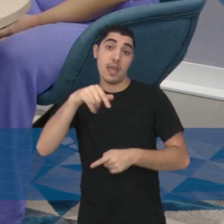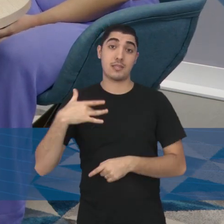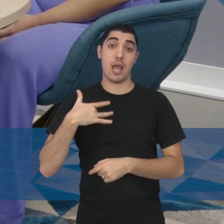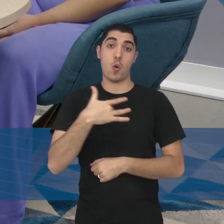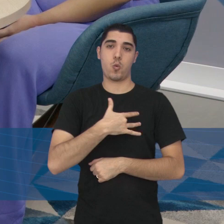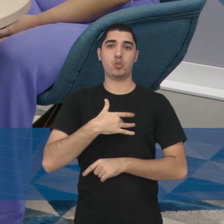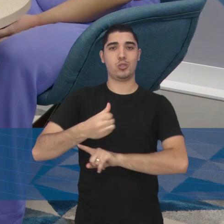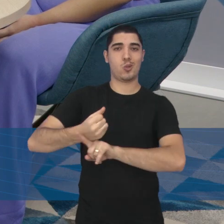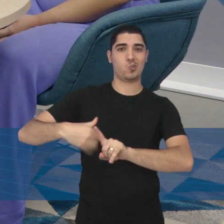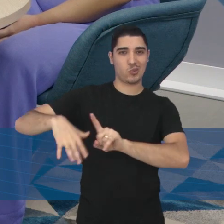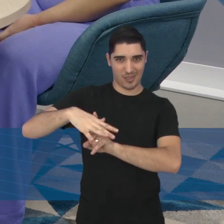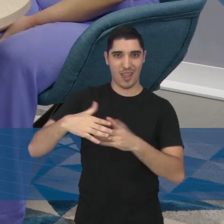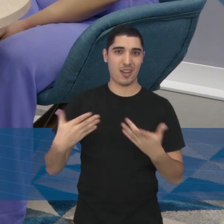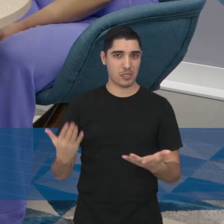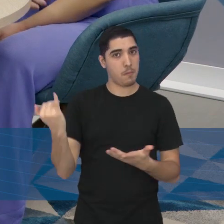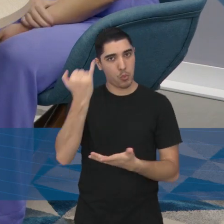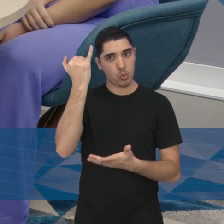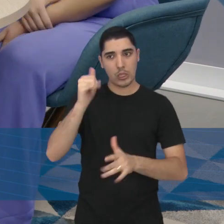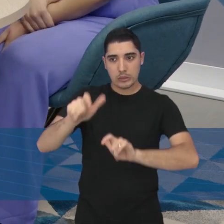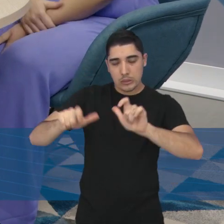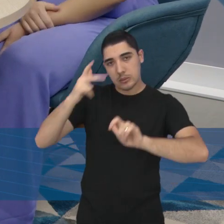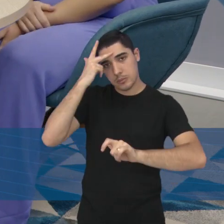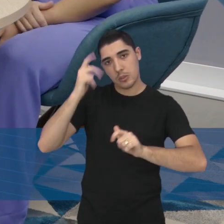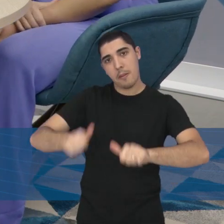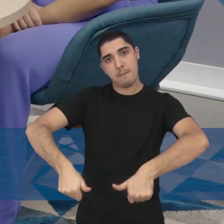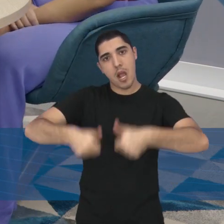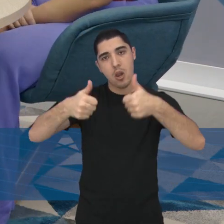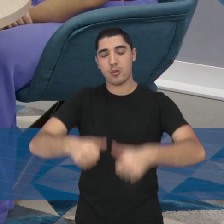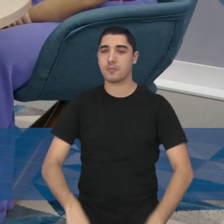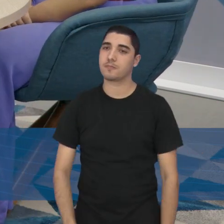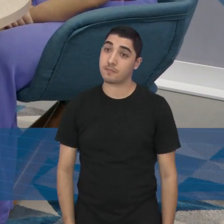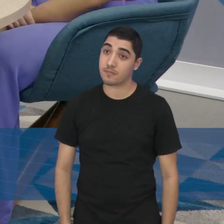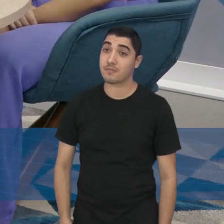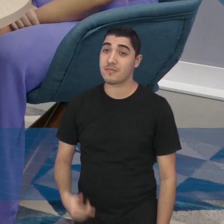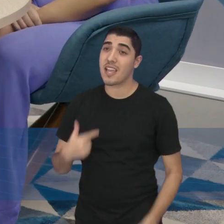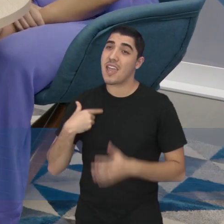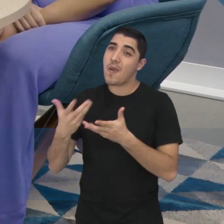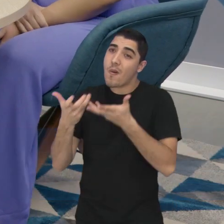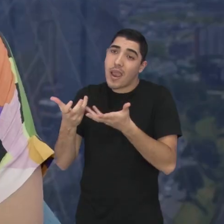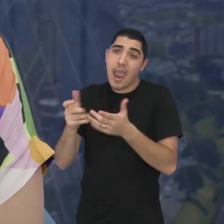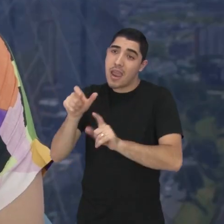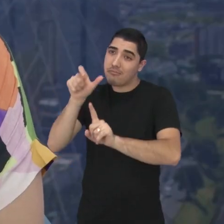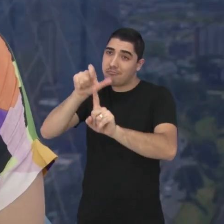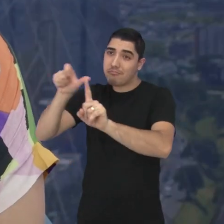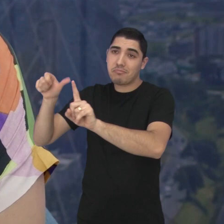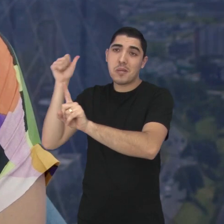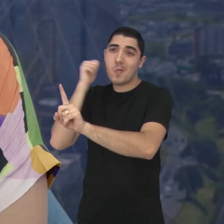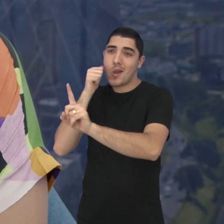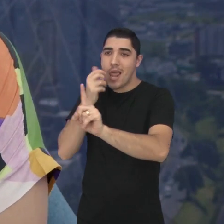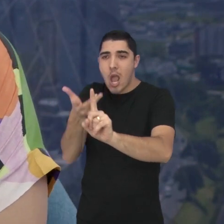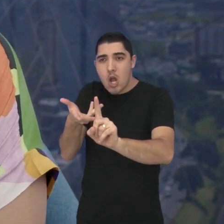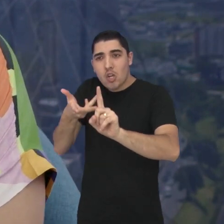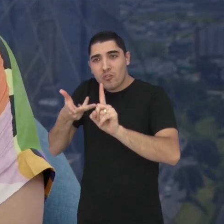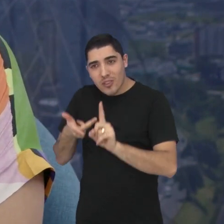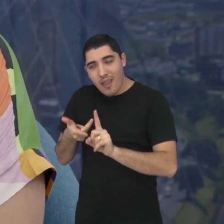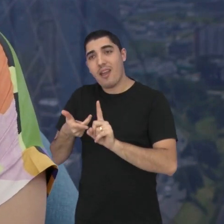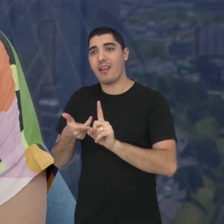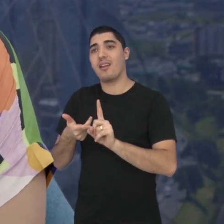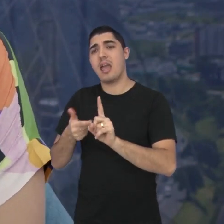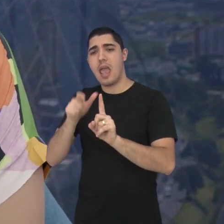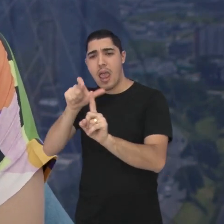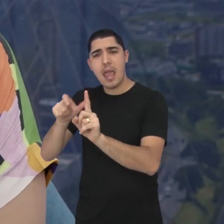pública que impacta o social também. Sim. Eu queria convidar as mulheres que não